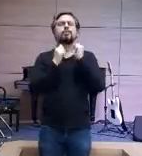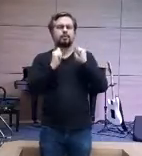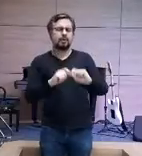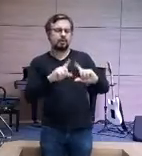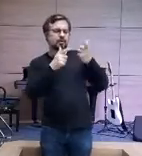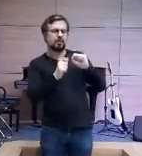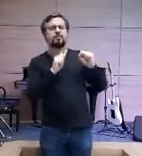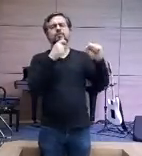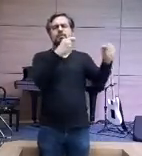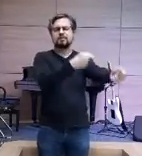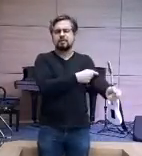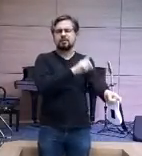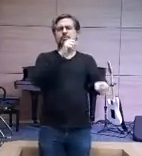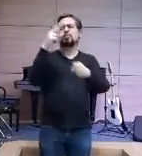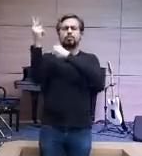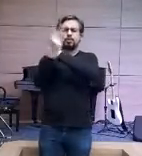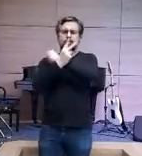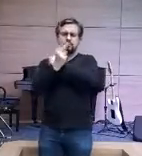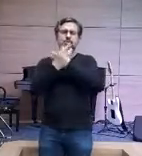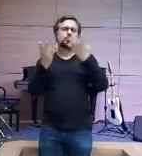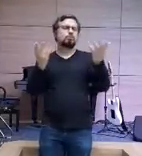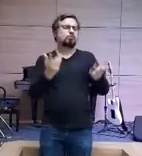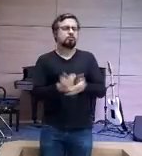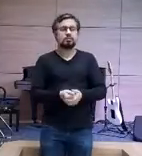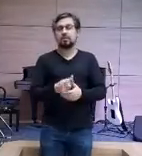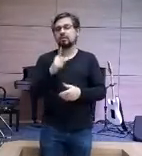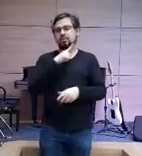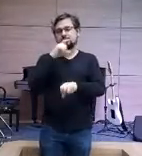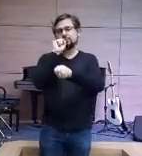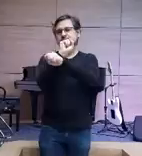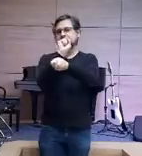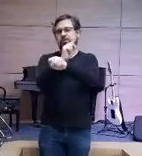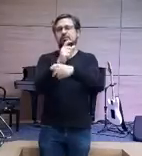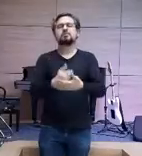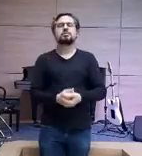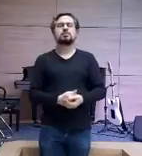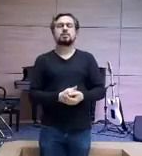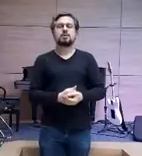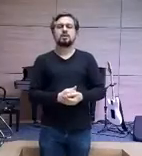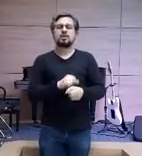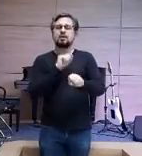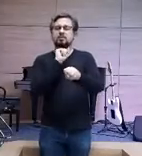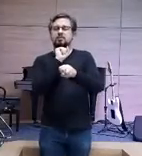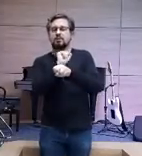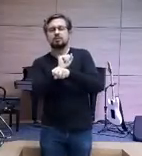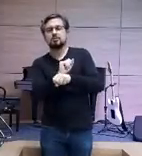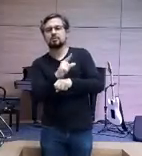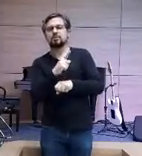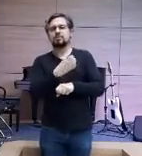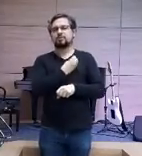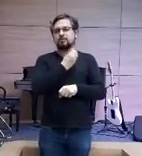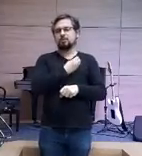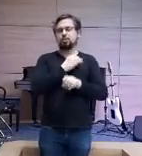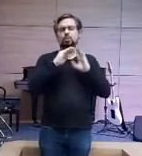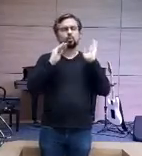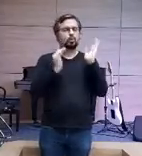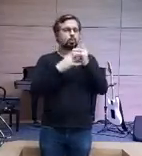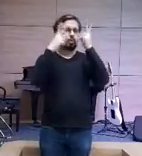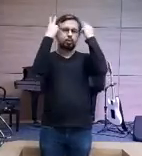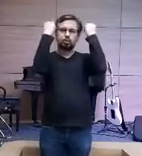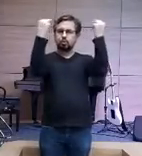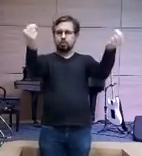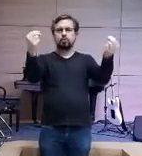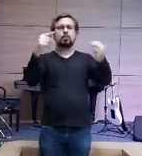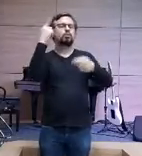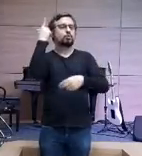nós vamos nos vacinar e vamos estar protegido a esperança de retornar de ter a vida de volta aquele momento que você